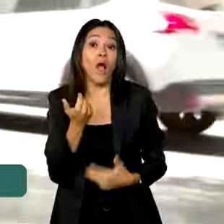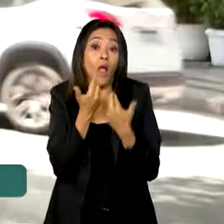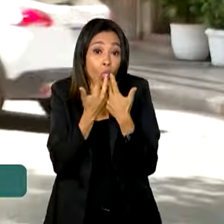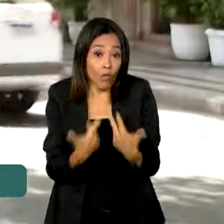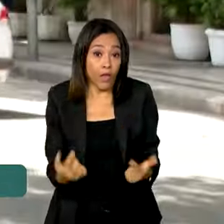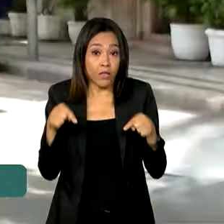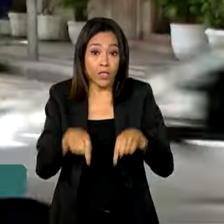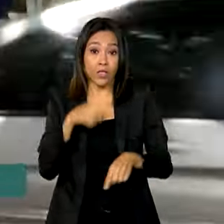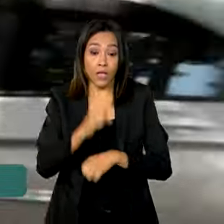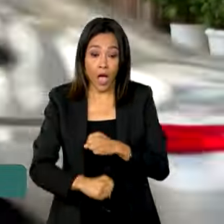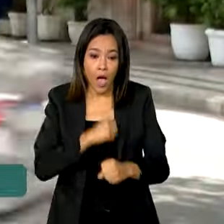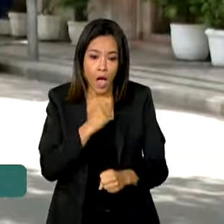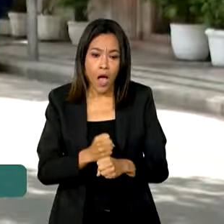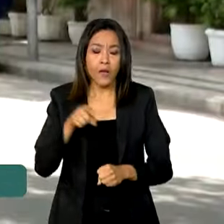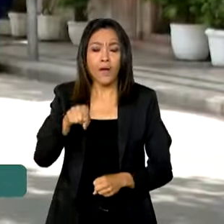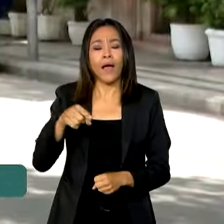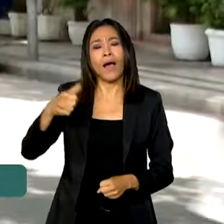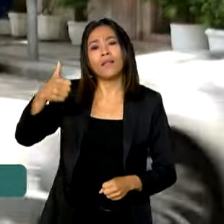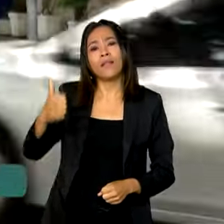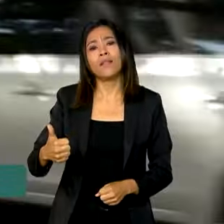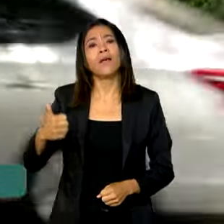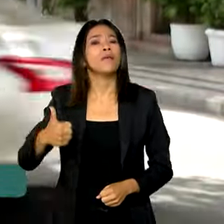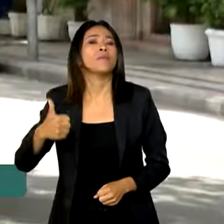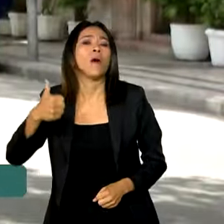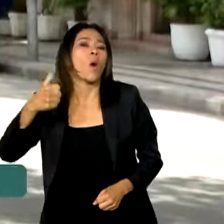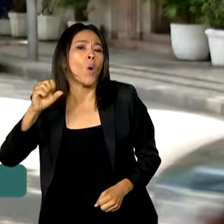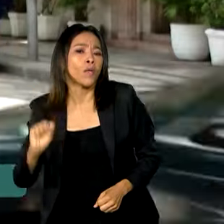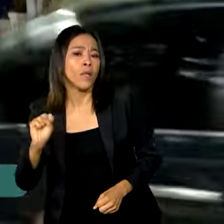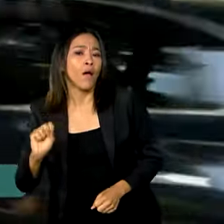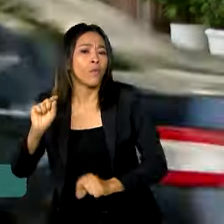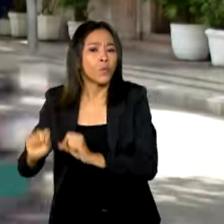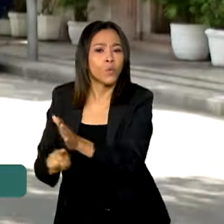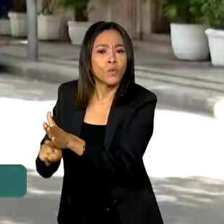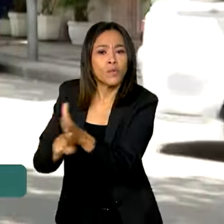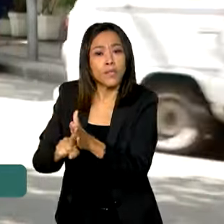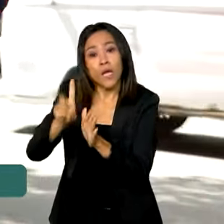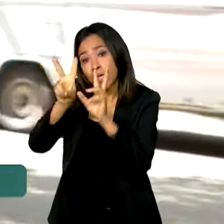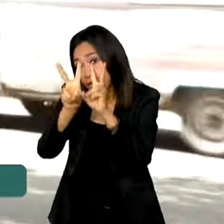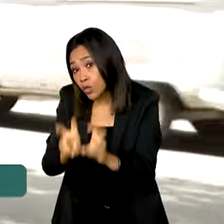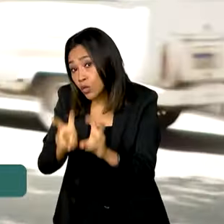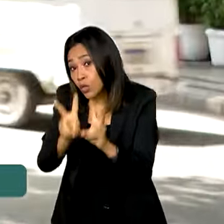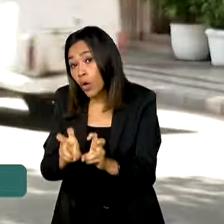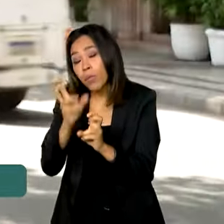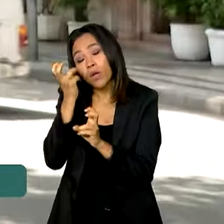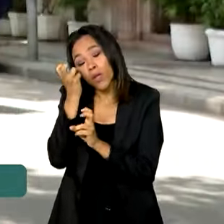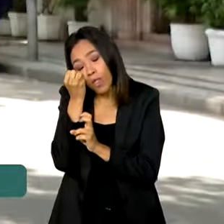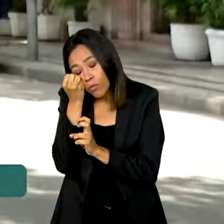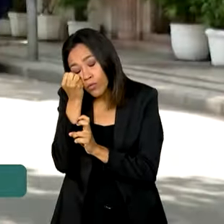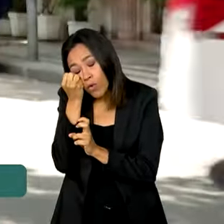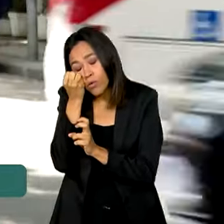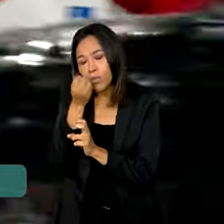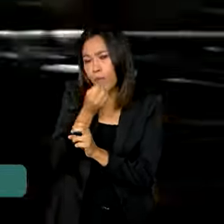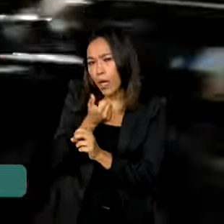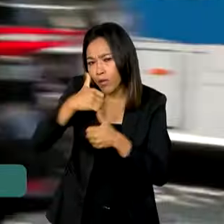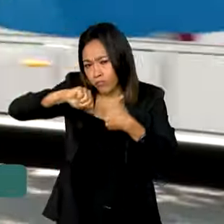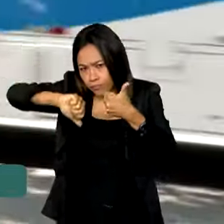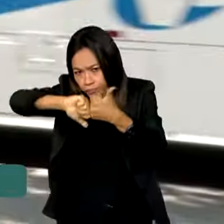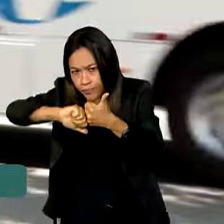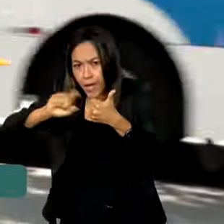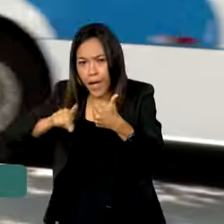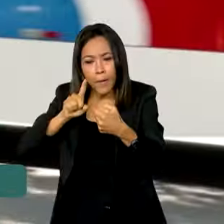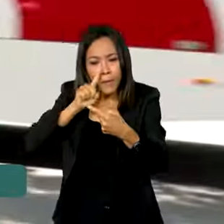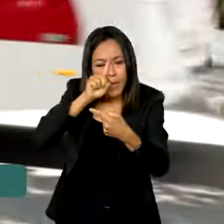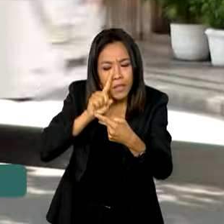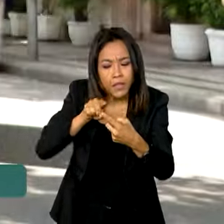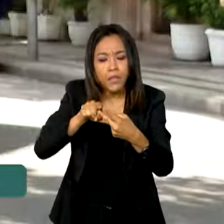que a 18ª edição da Vigitel é a abordagem com relação à qualidade do sono. Vigitel significa Vigilância de Fatores de Risco